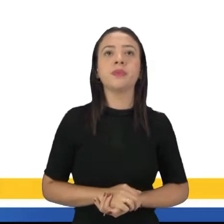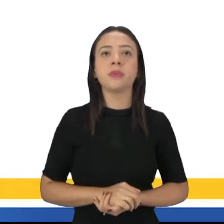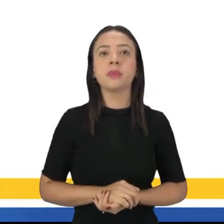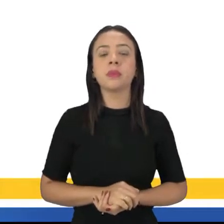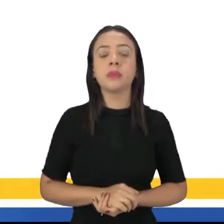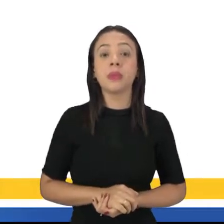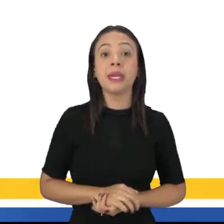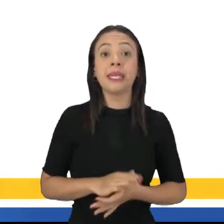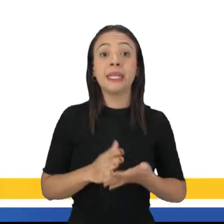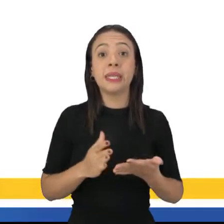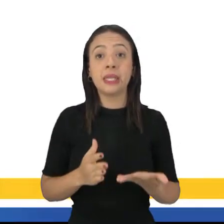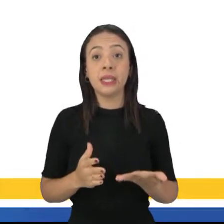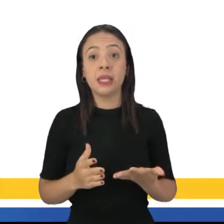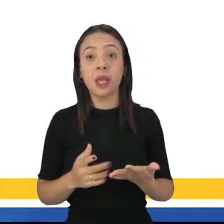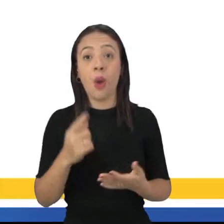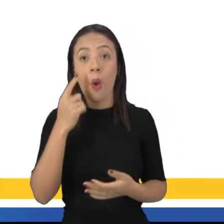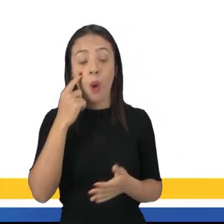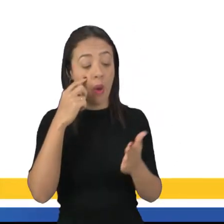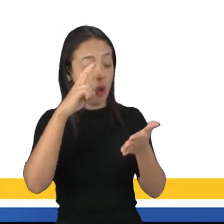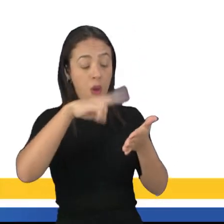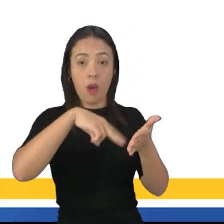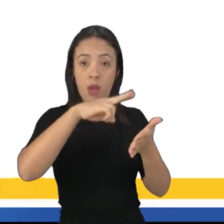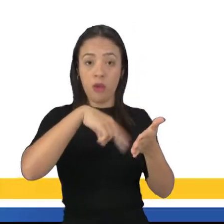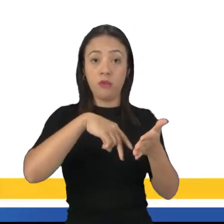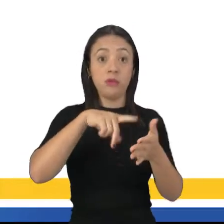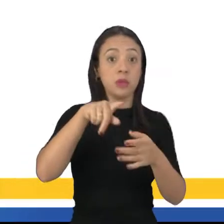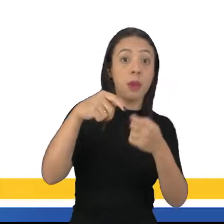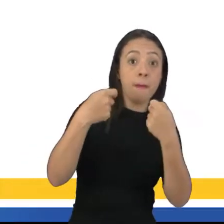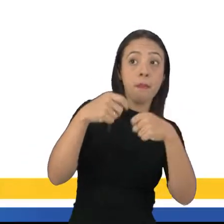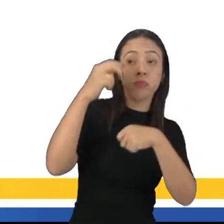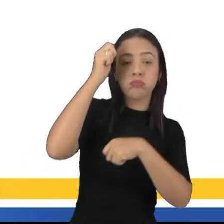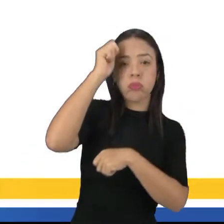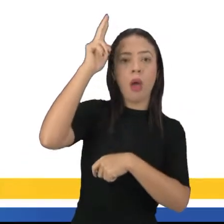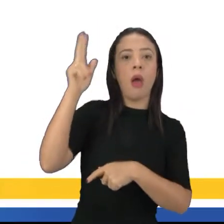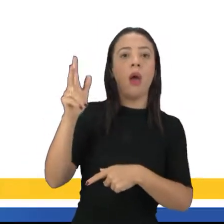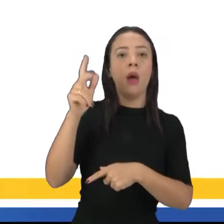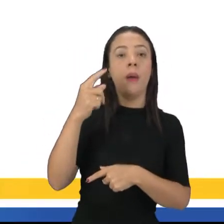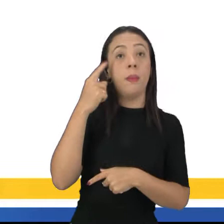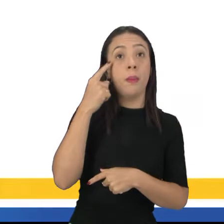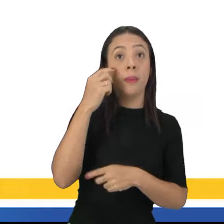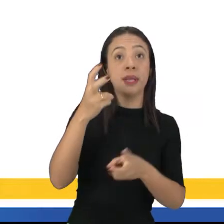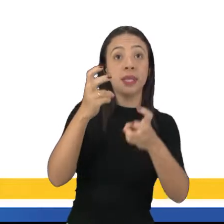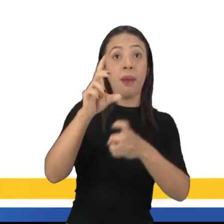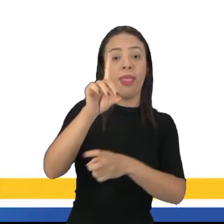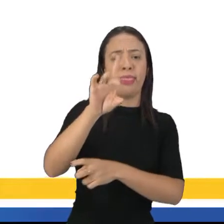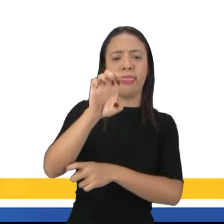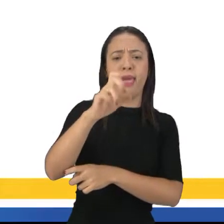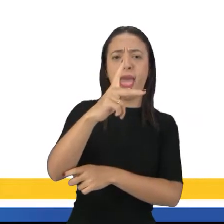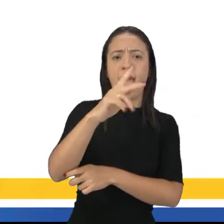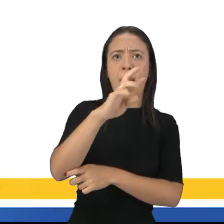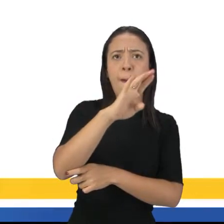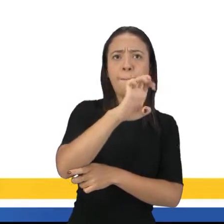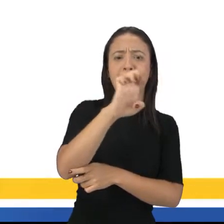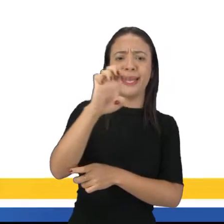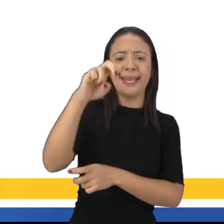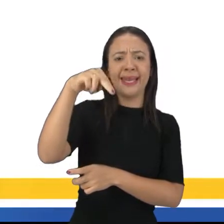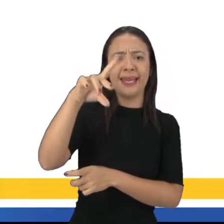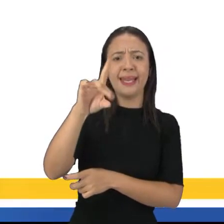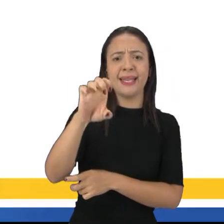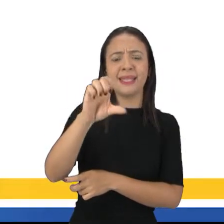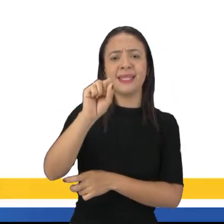questão dessa, logo no enunciado você tem que ficar bem esperto. Quando se diz depreende-se, ou